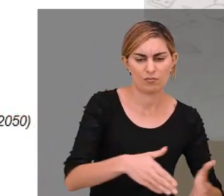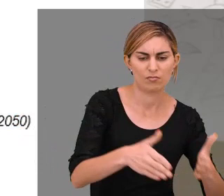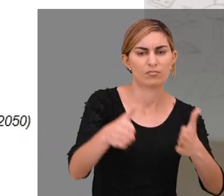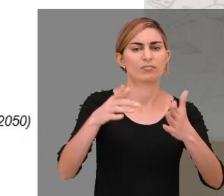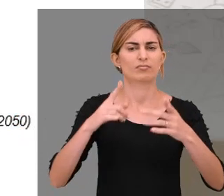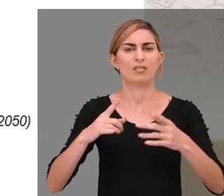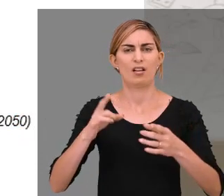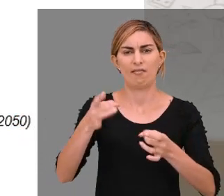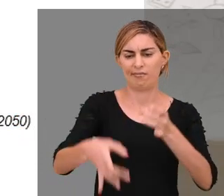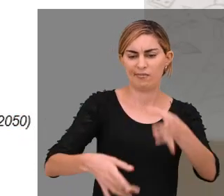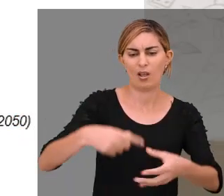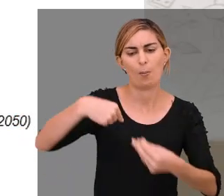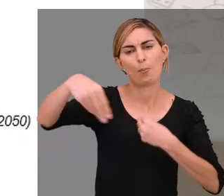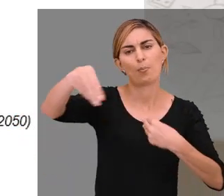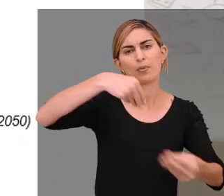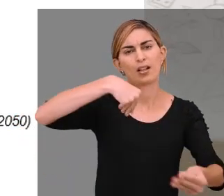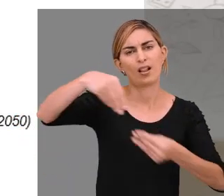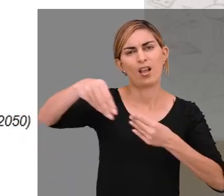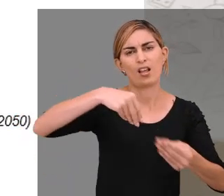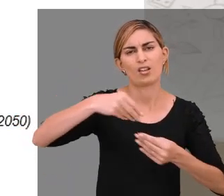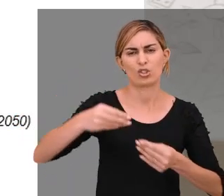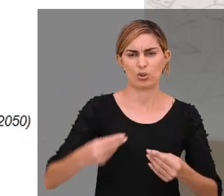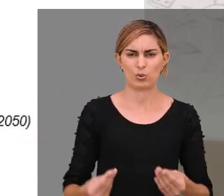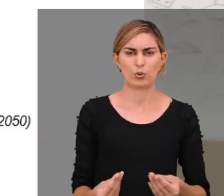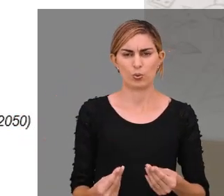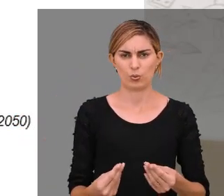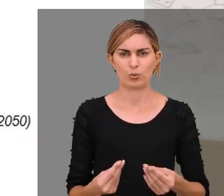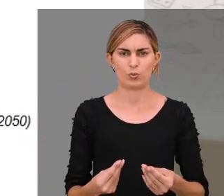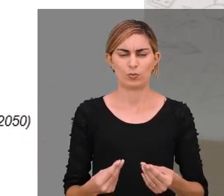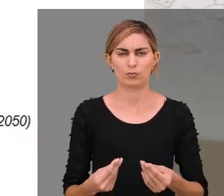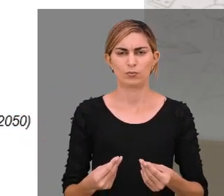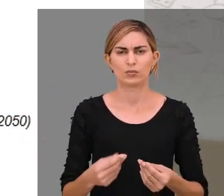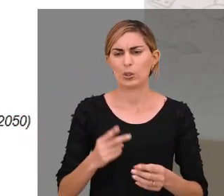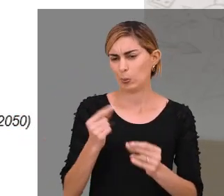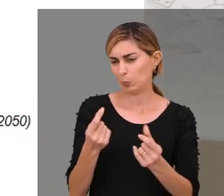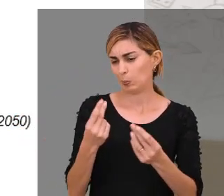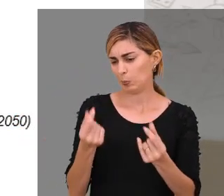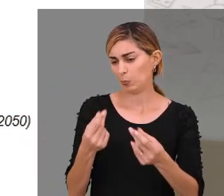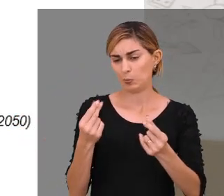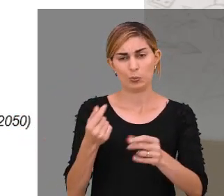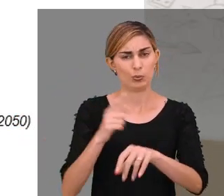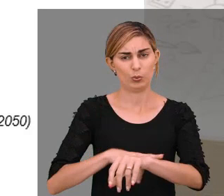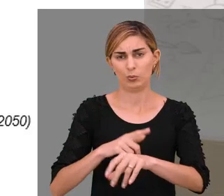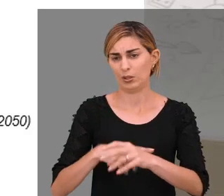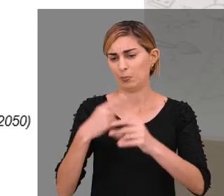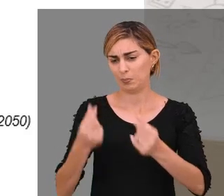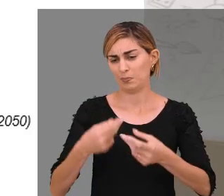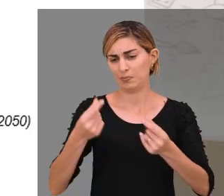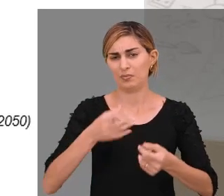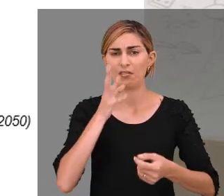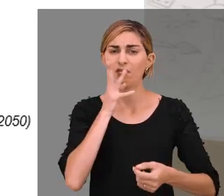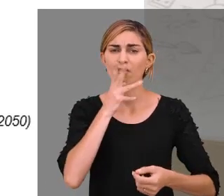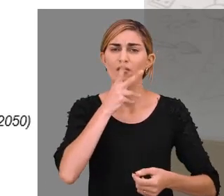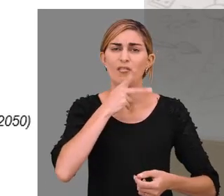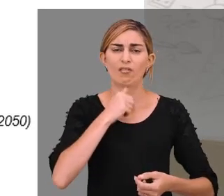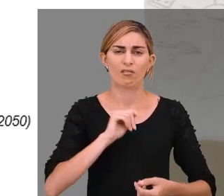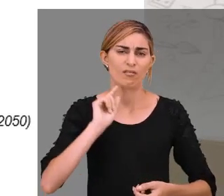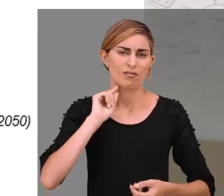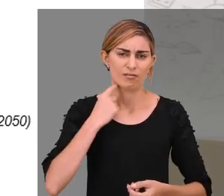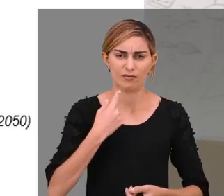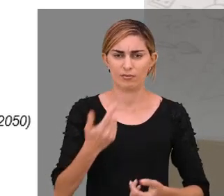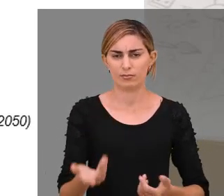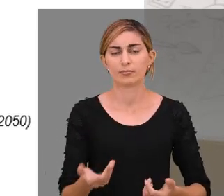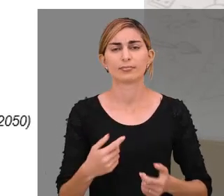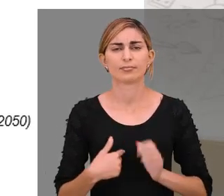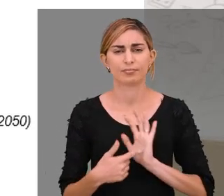com partículas de plástico que vamos dizer assim, durante muito tempo fazer parte desse processo de poluição. E